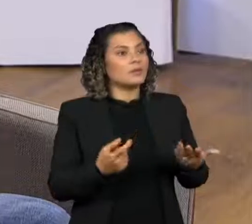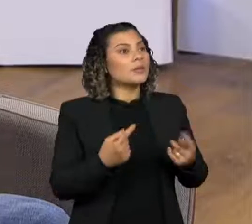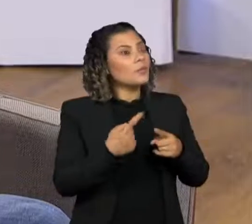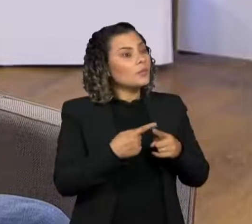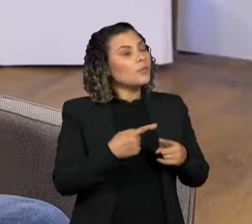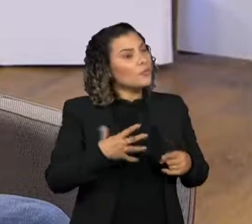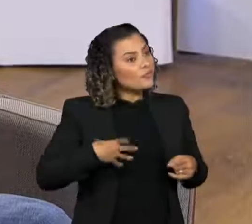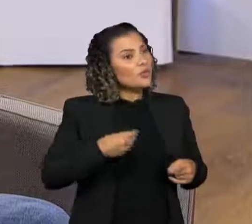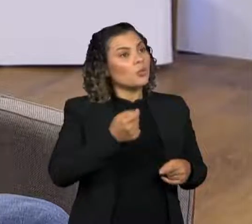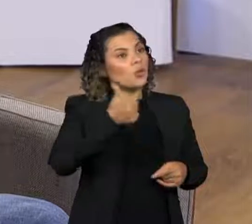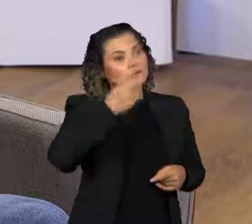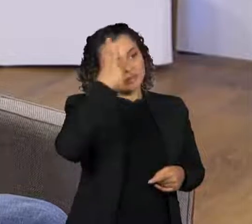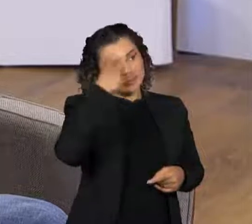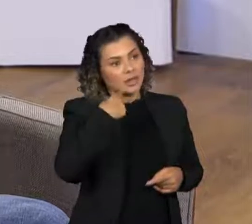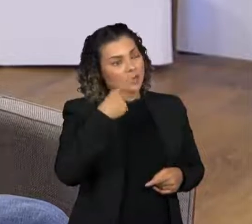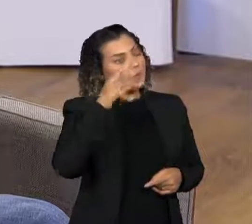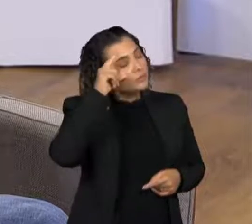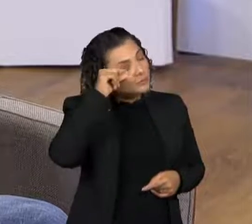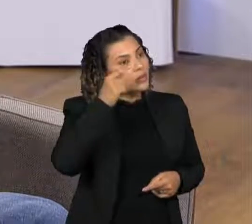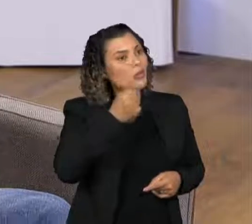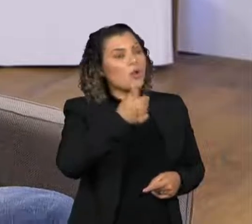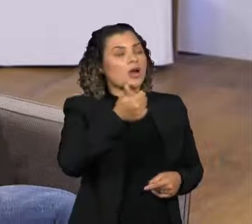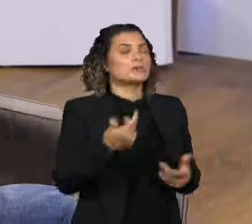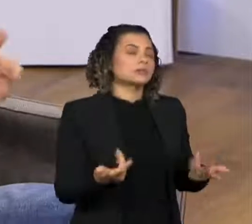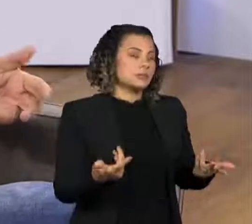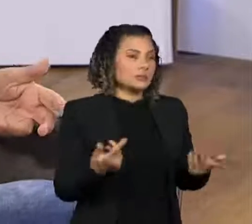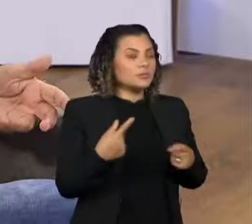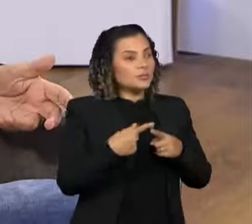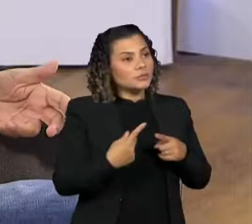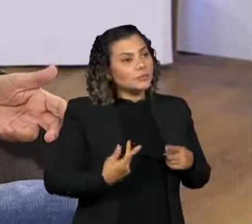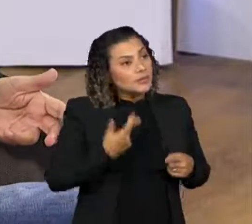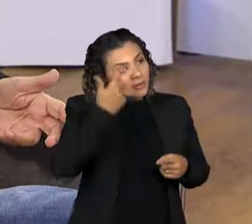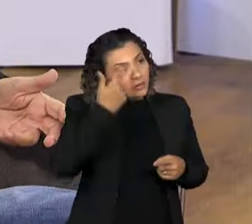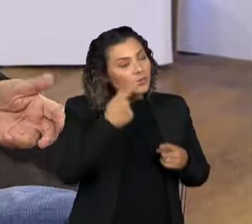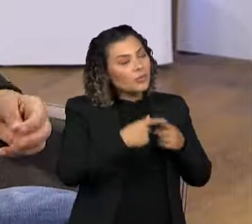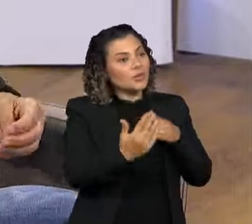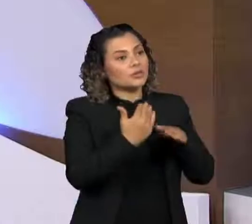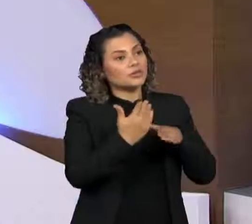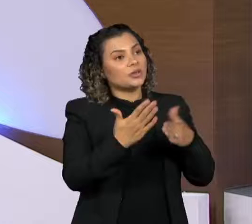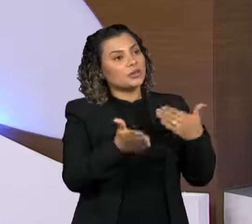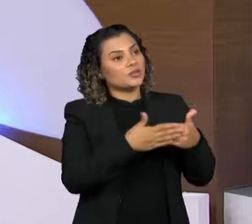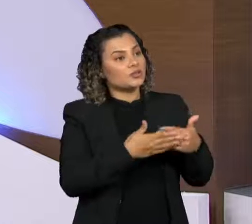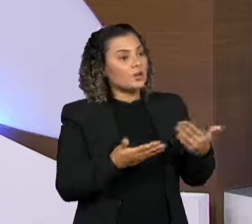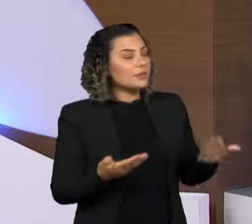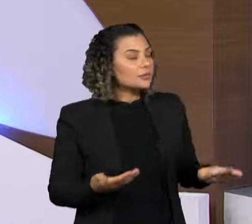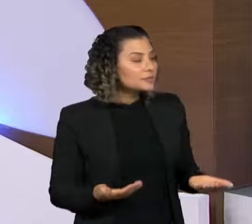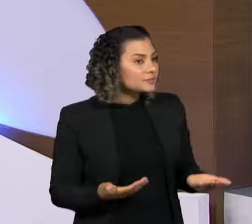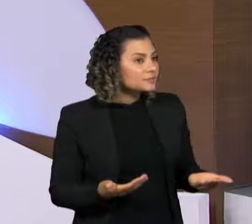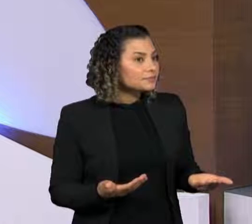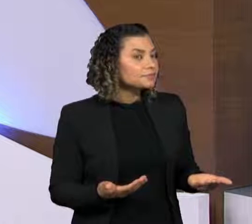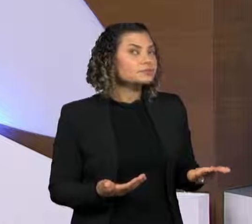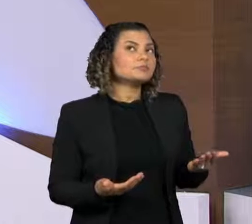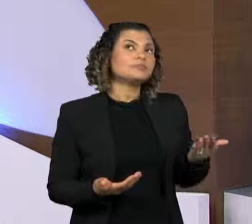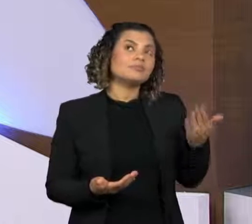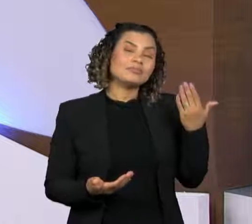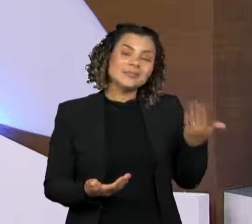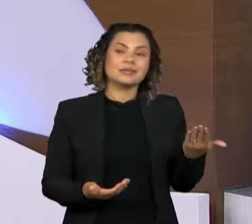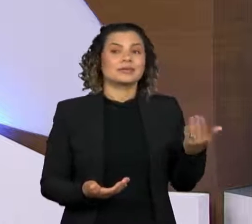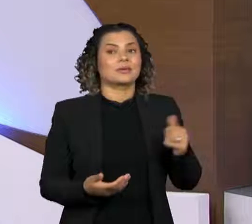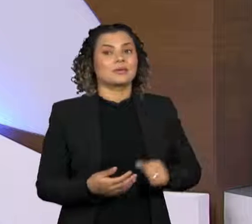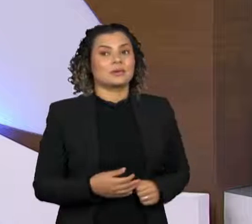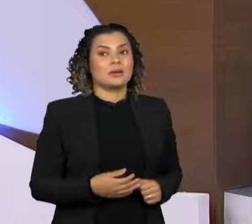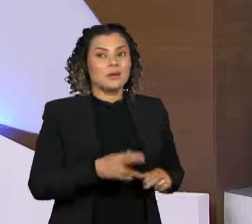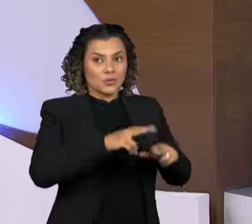ficar cego e talvez perder essa operação porque a estrada está bloqueada. Então, acho que